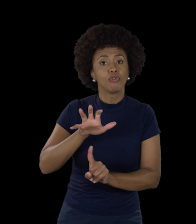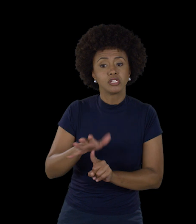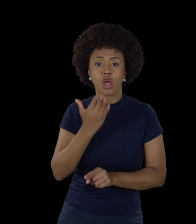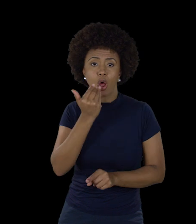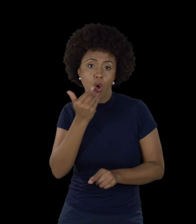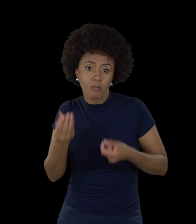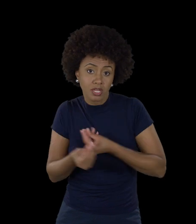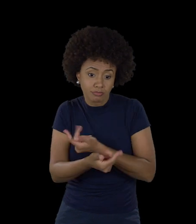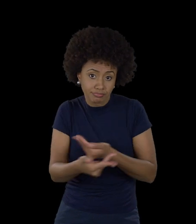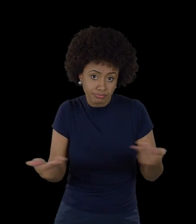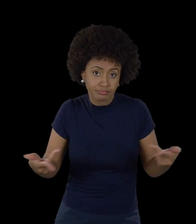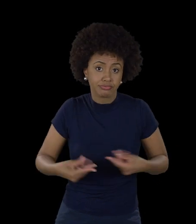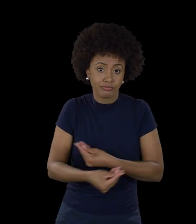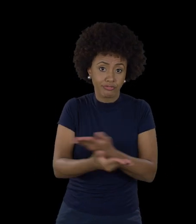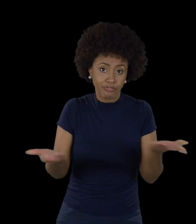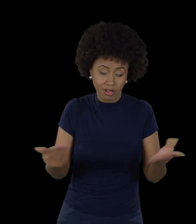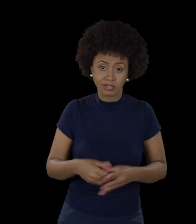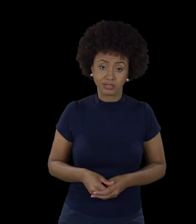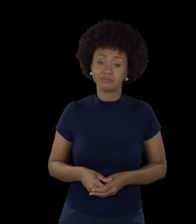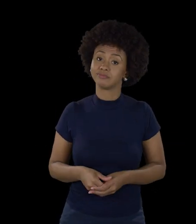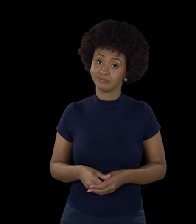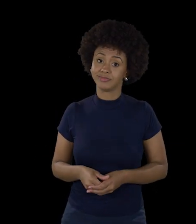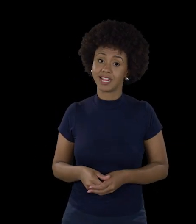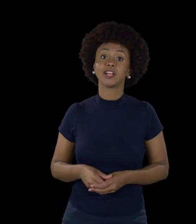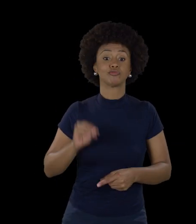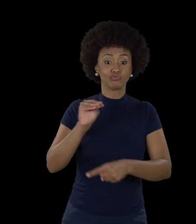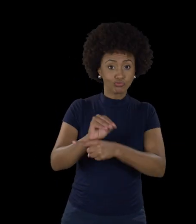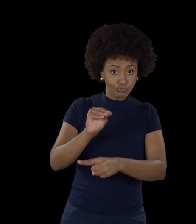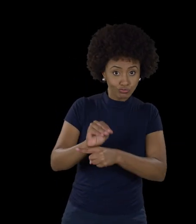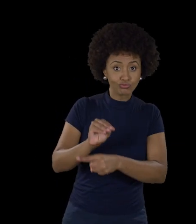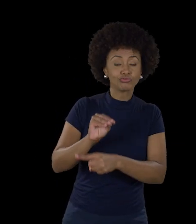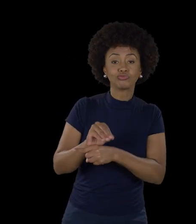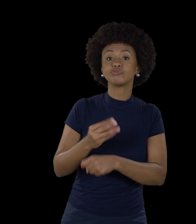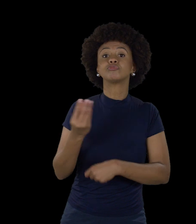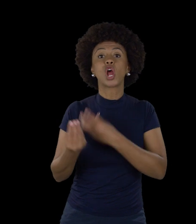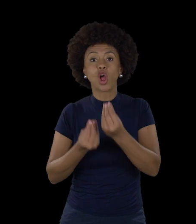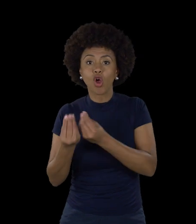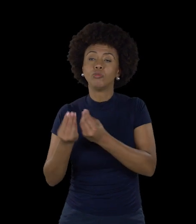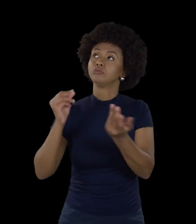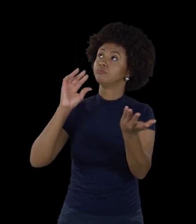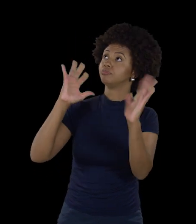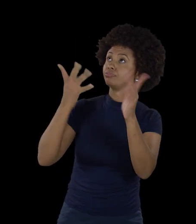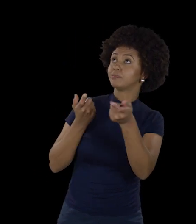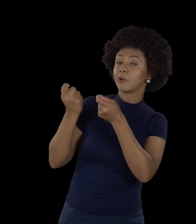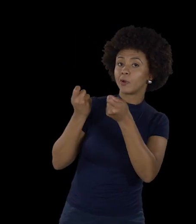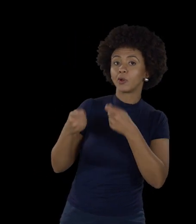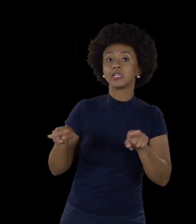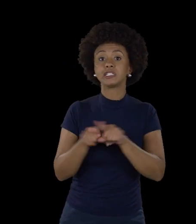global, como um elemento fundamental na regulação do clima, na diminuição da produção de